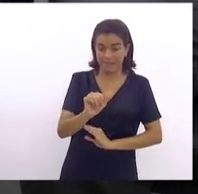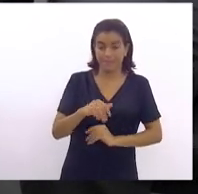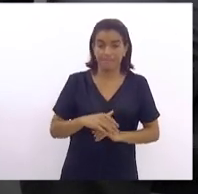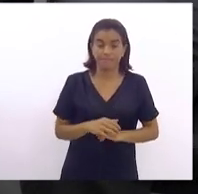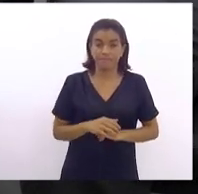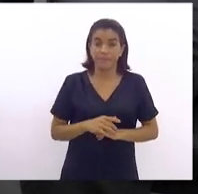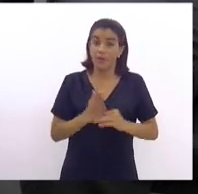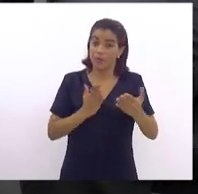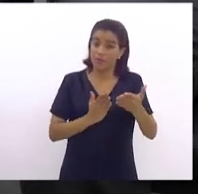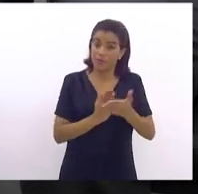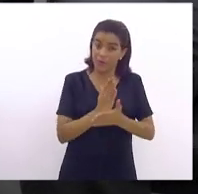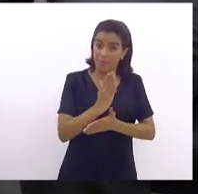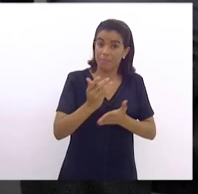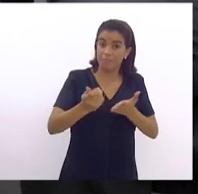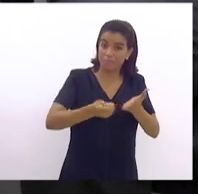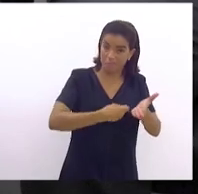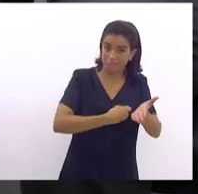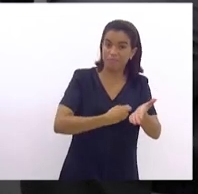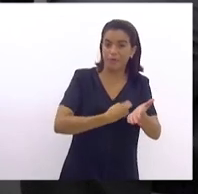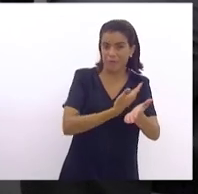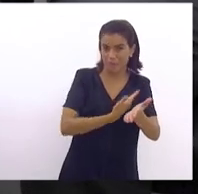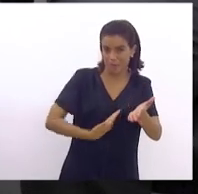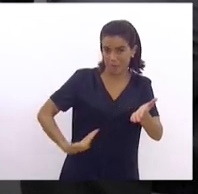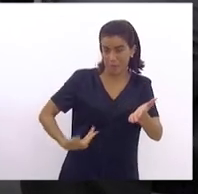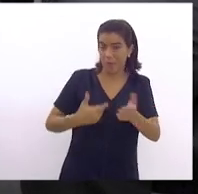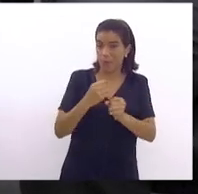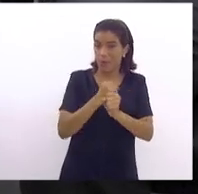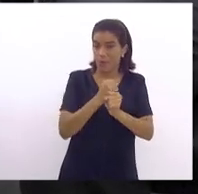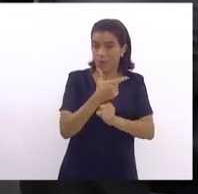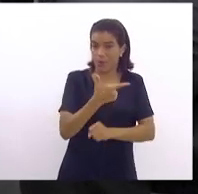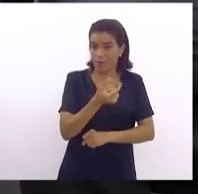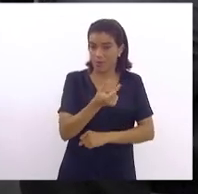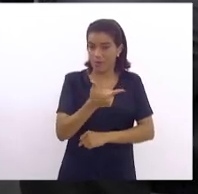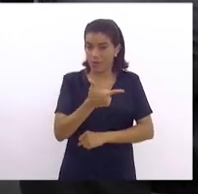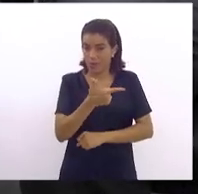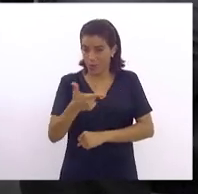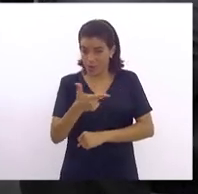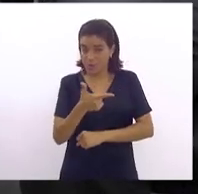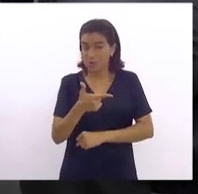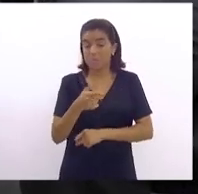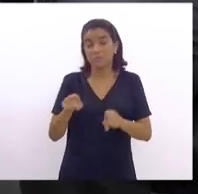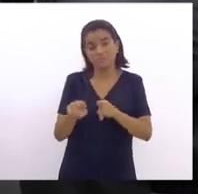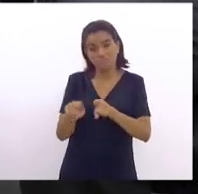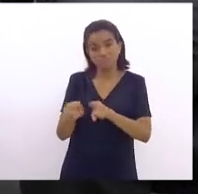Foi aprovado em 22, foi vetado.